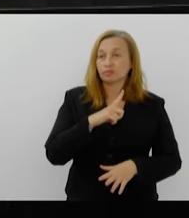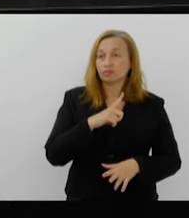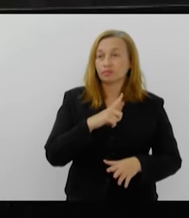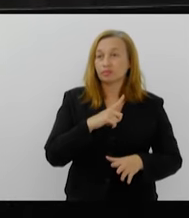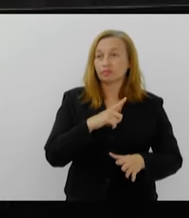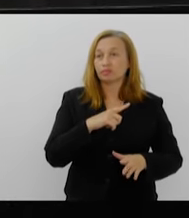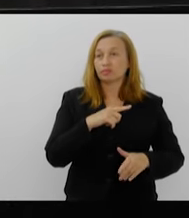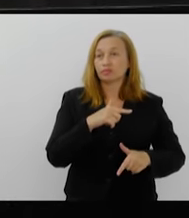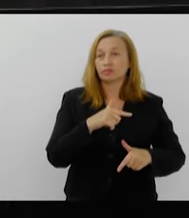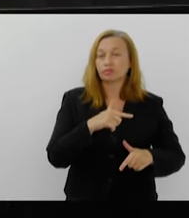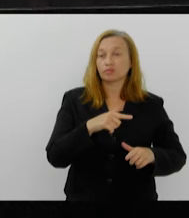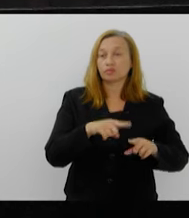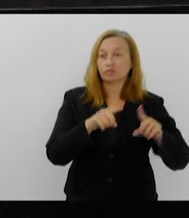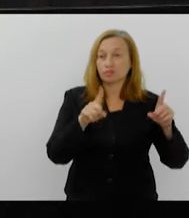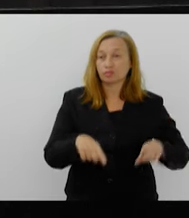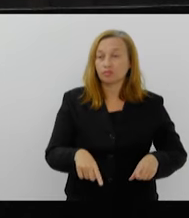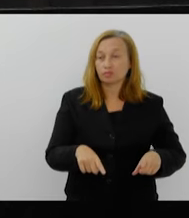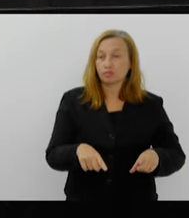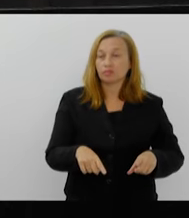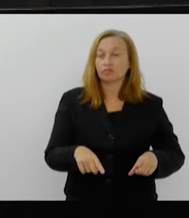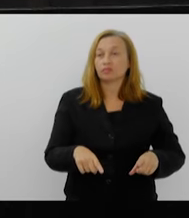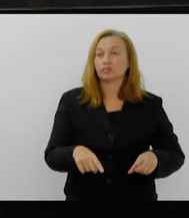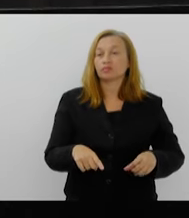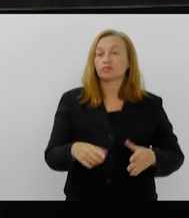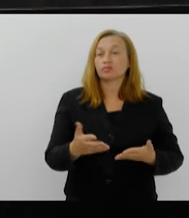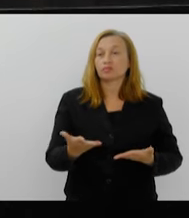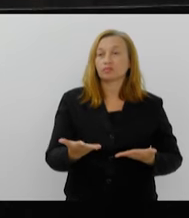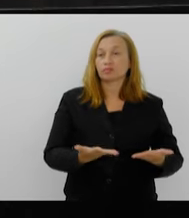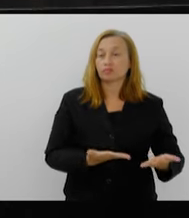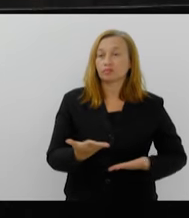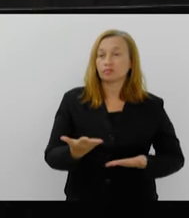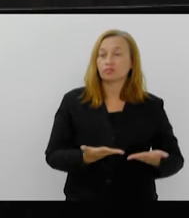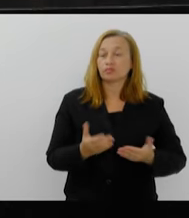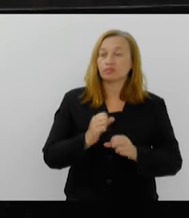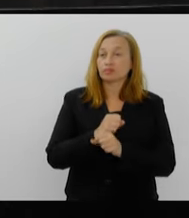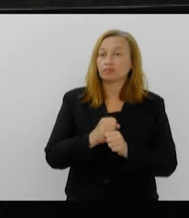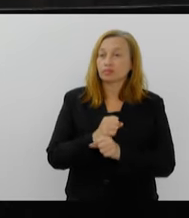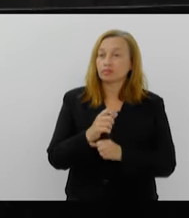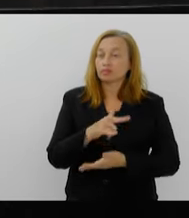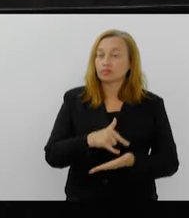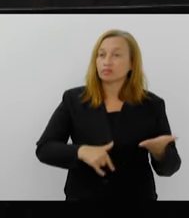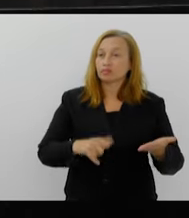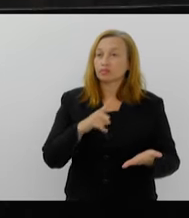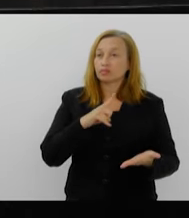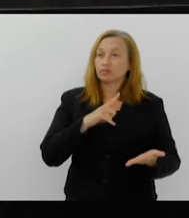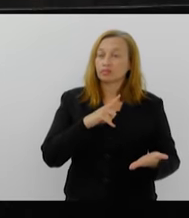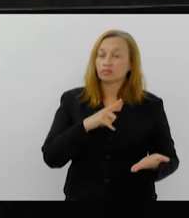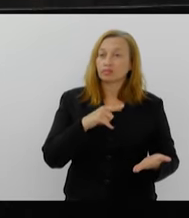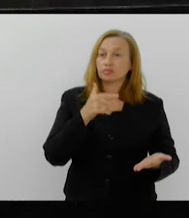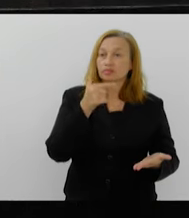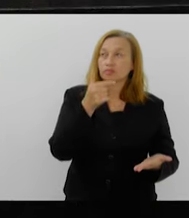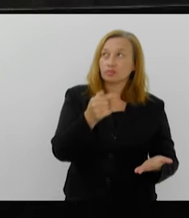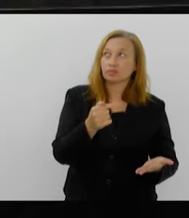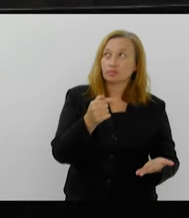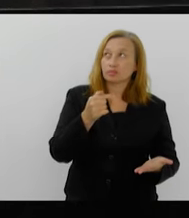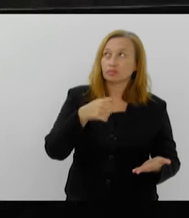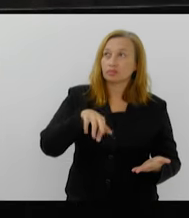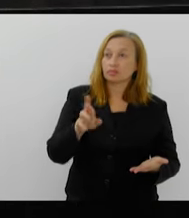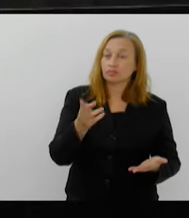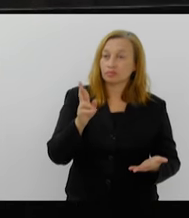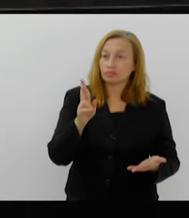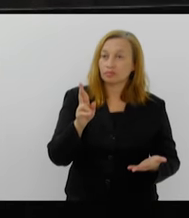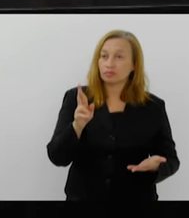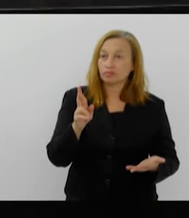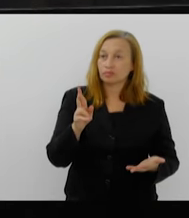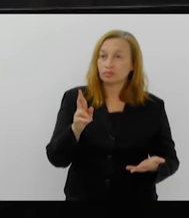dos serviços. Para esse ano, nós temos uma receita nominal que gira em torno de 7 bilhões e